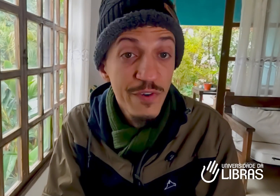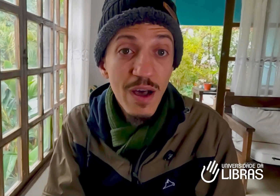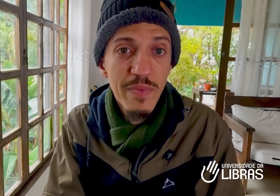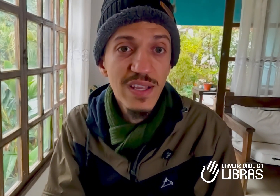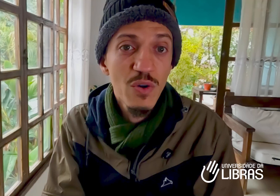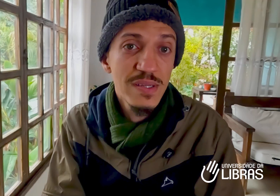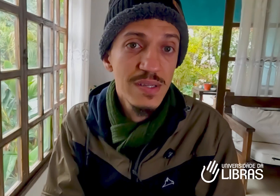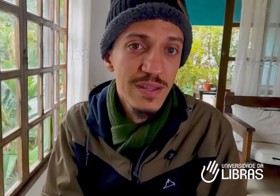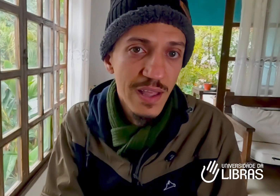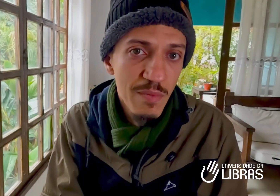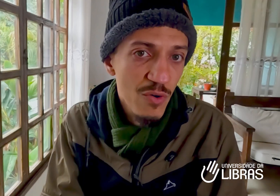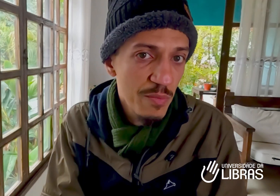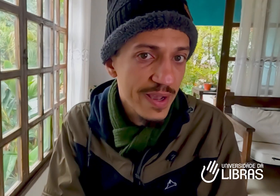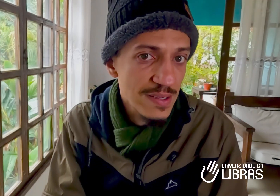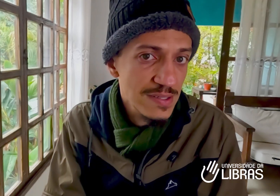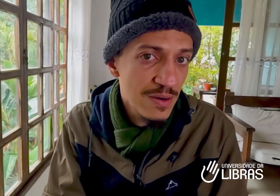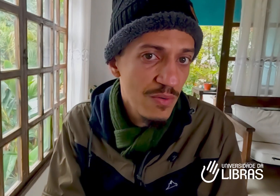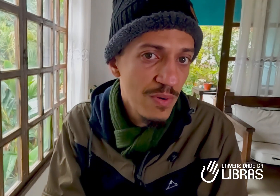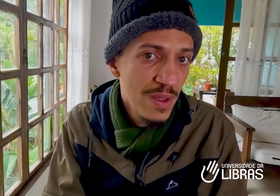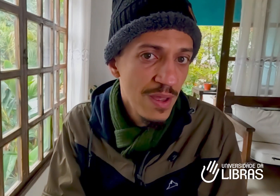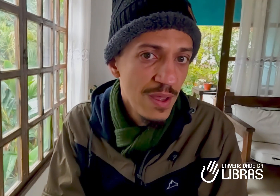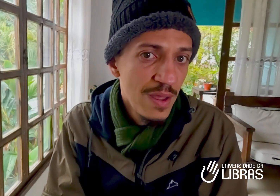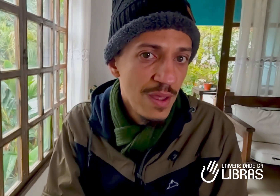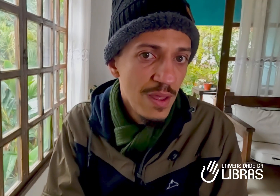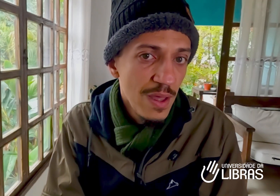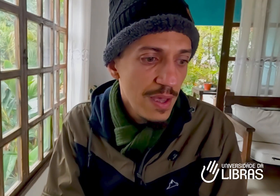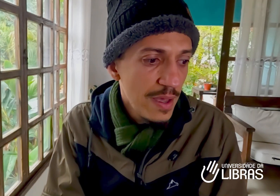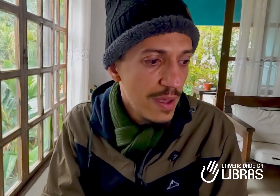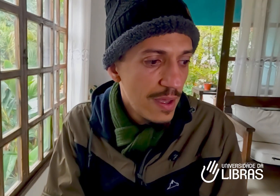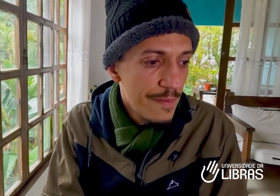eu finalmente comecei a ter uma comunicação